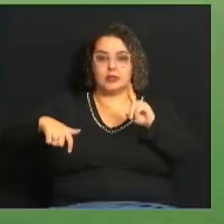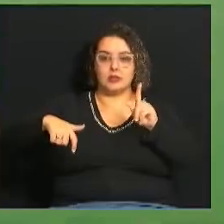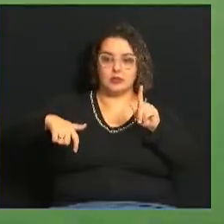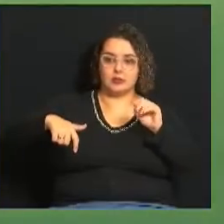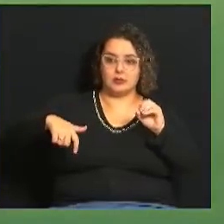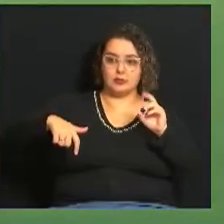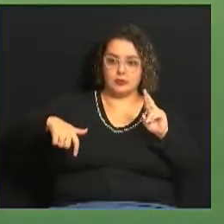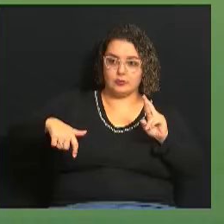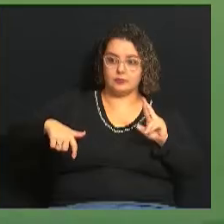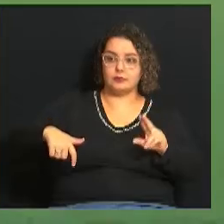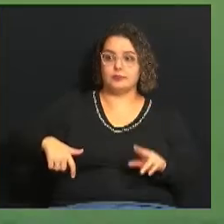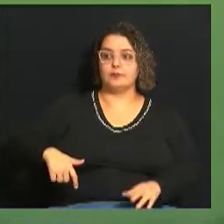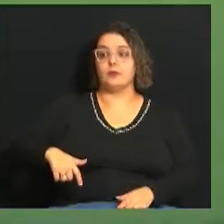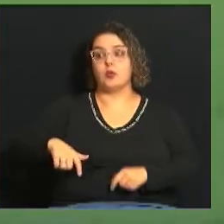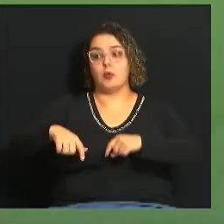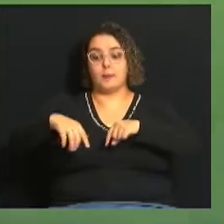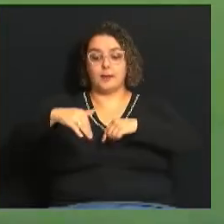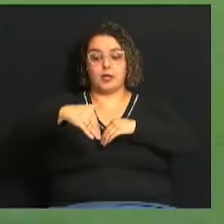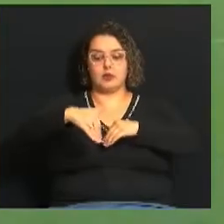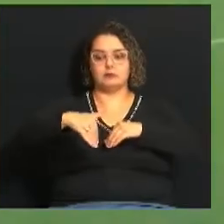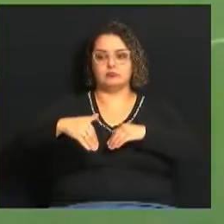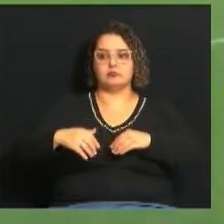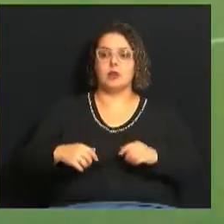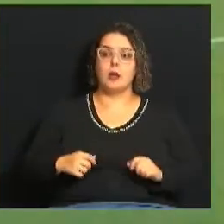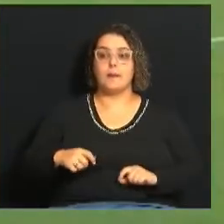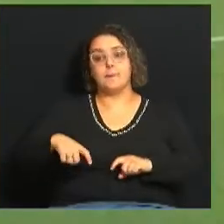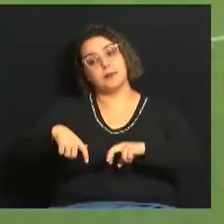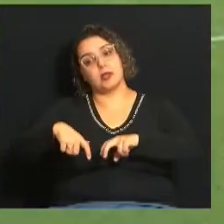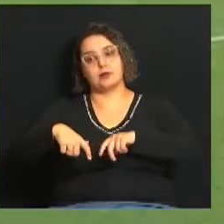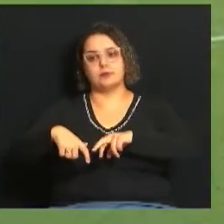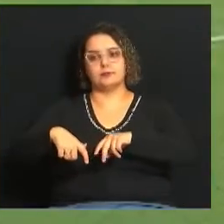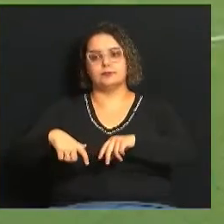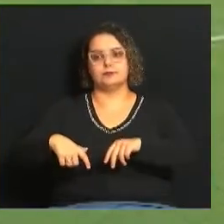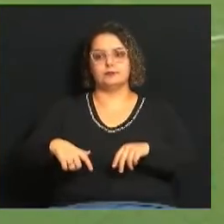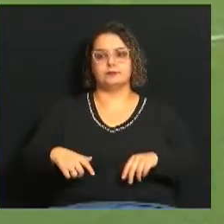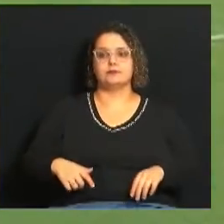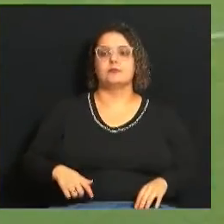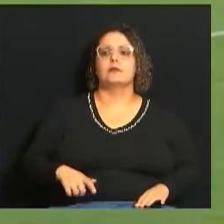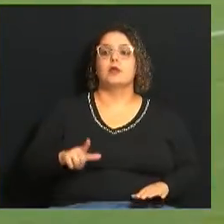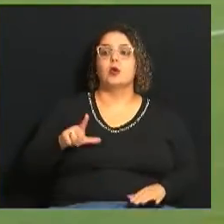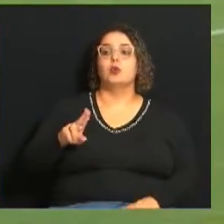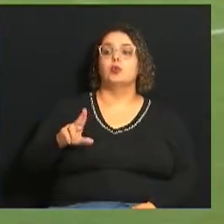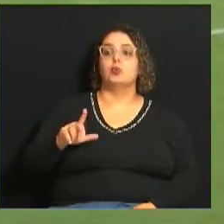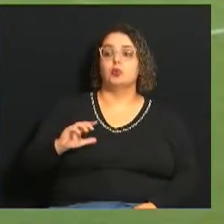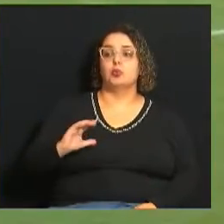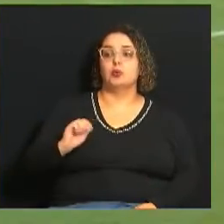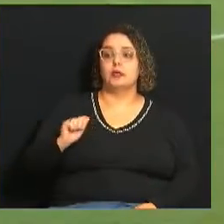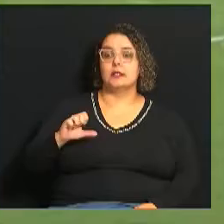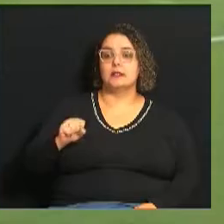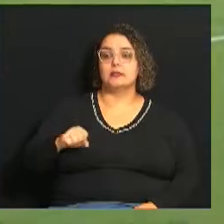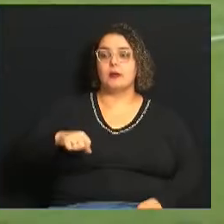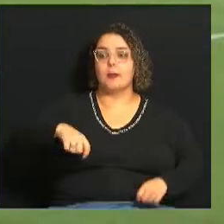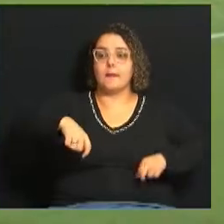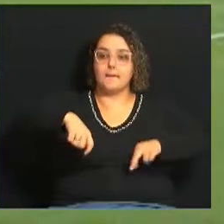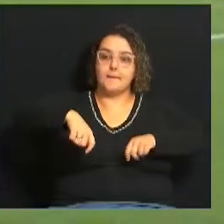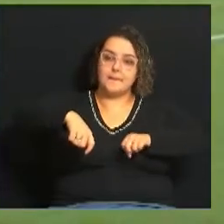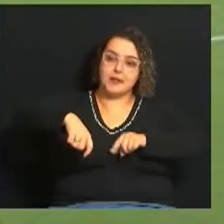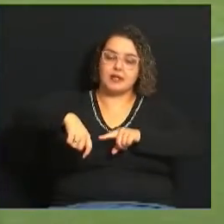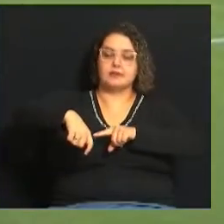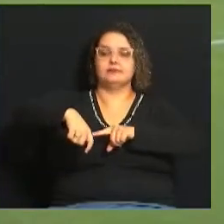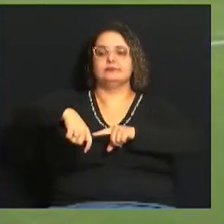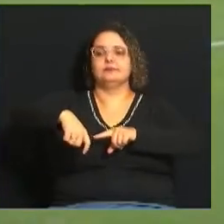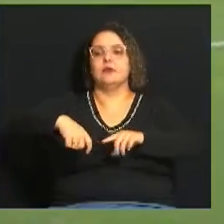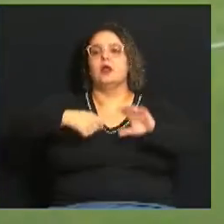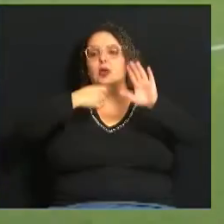meia do Tombense disputou com a cabeça e o lateral Lucas Ramon foi com a chuteira. Pênalti que o